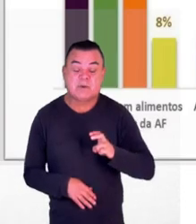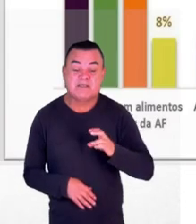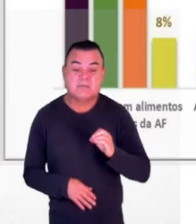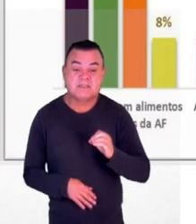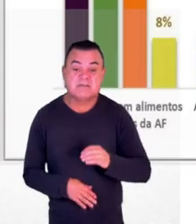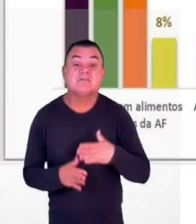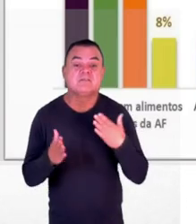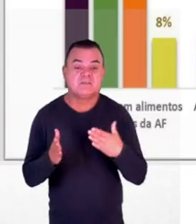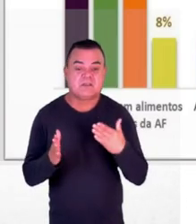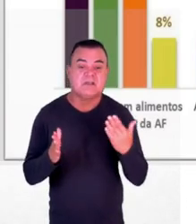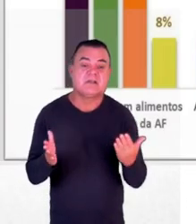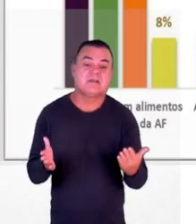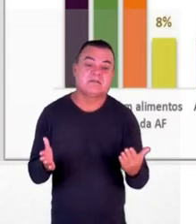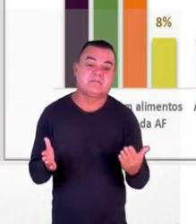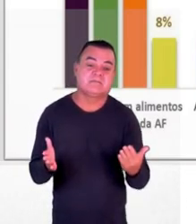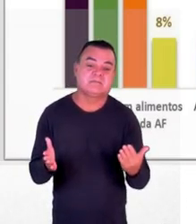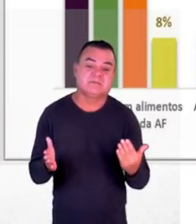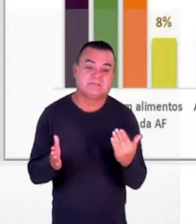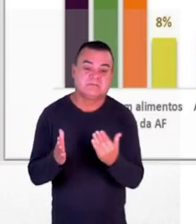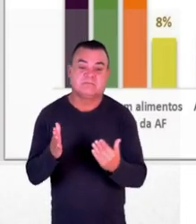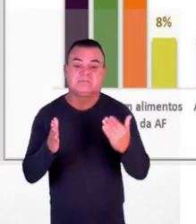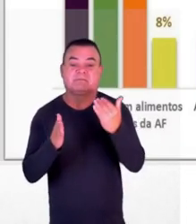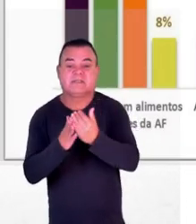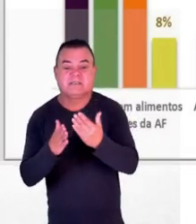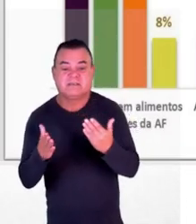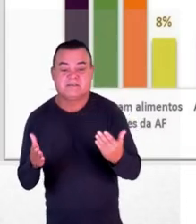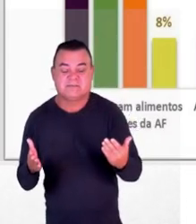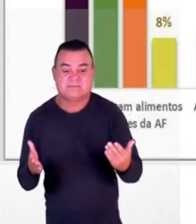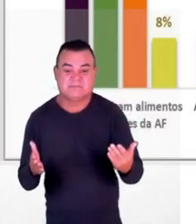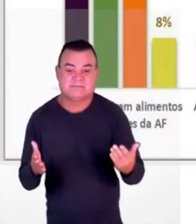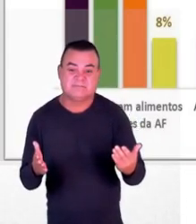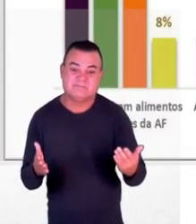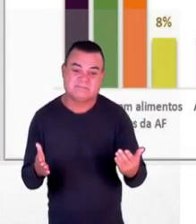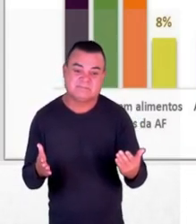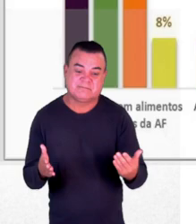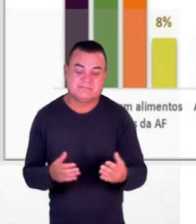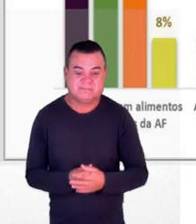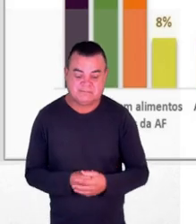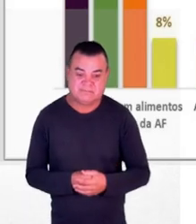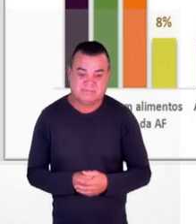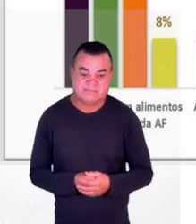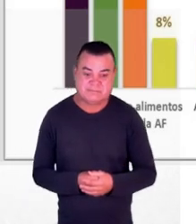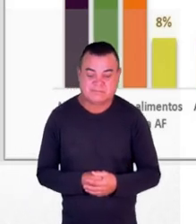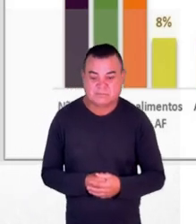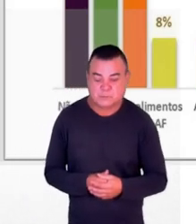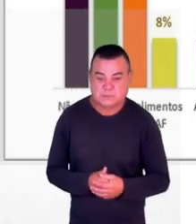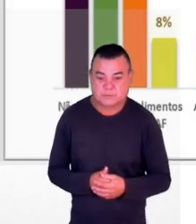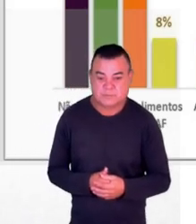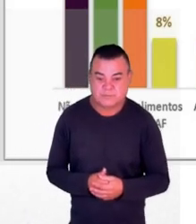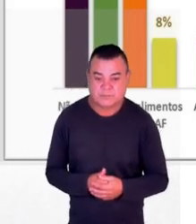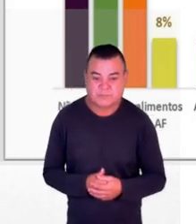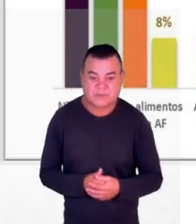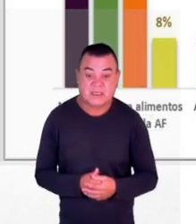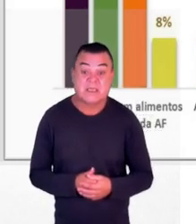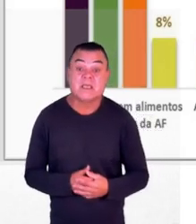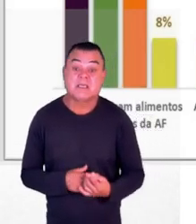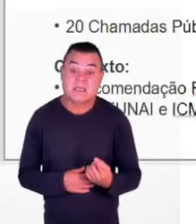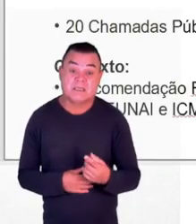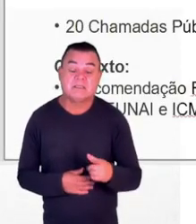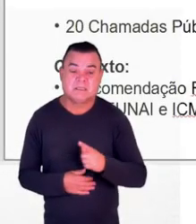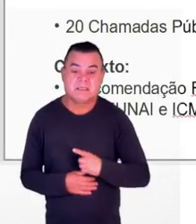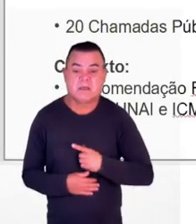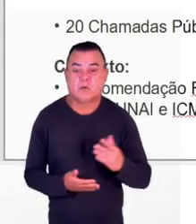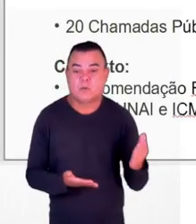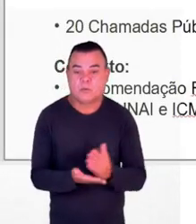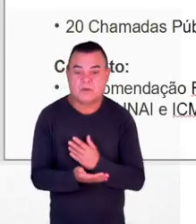30% já batem a meta aí da da Lei todo mundo deveria adquirir né Mas infelizmente não é a realidade e aí aqui alguns dados já de mais de